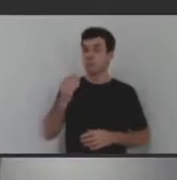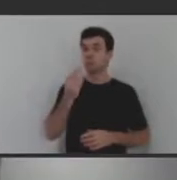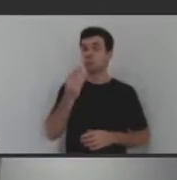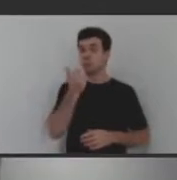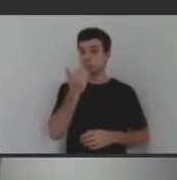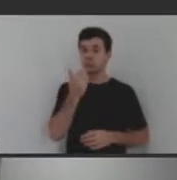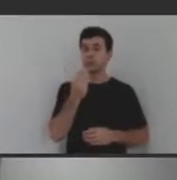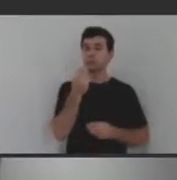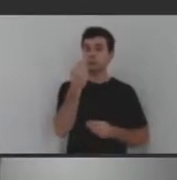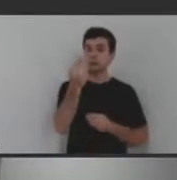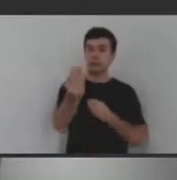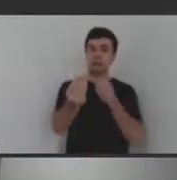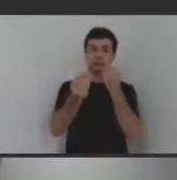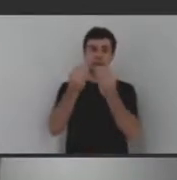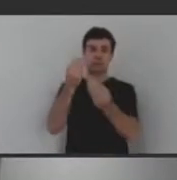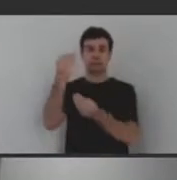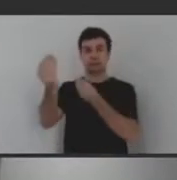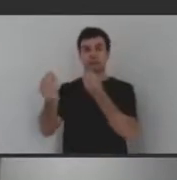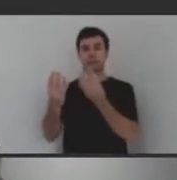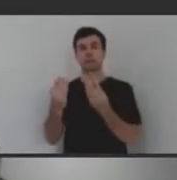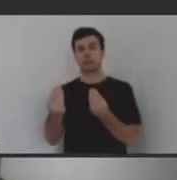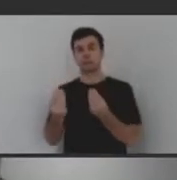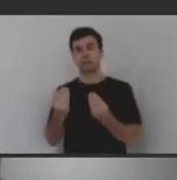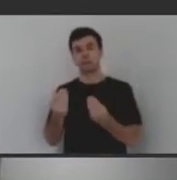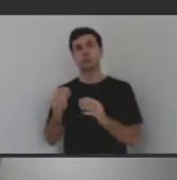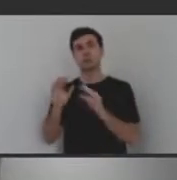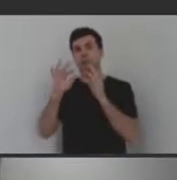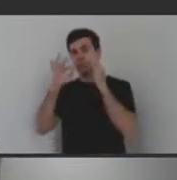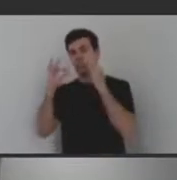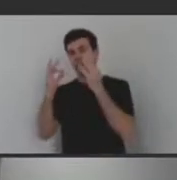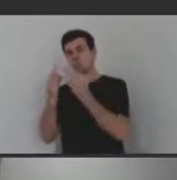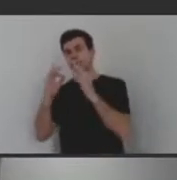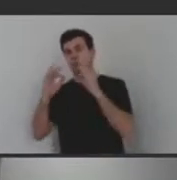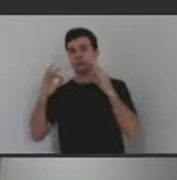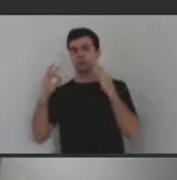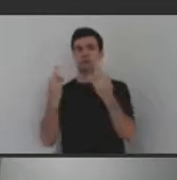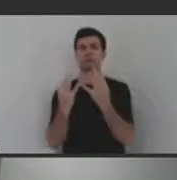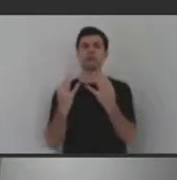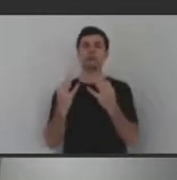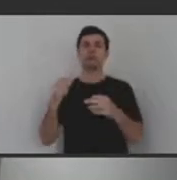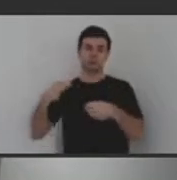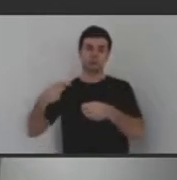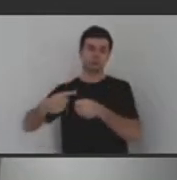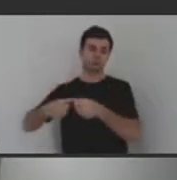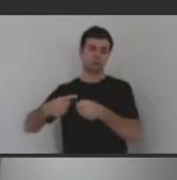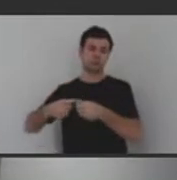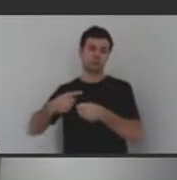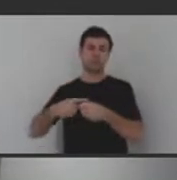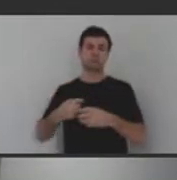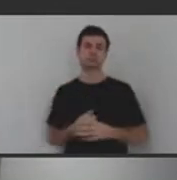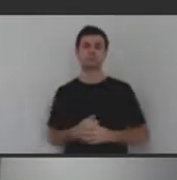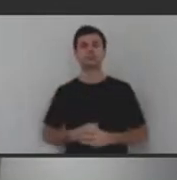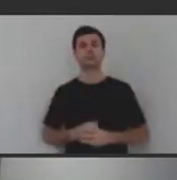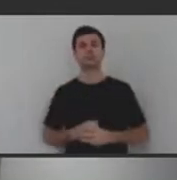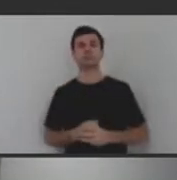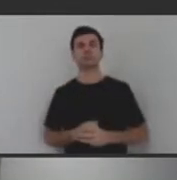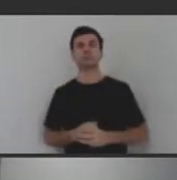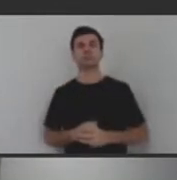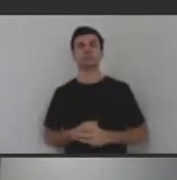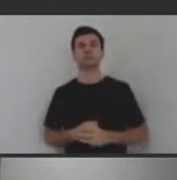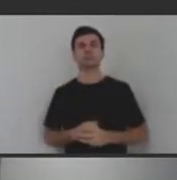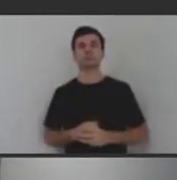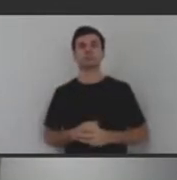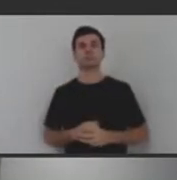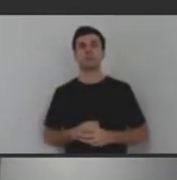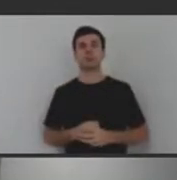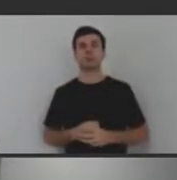4 quilos de alimento entre várias famílias do nosso município. E assim, a gente,